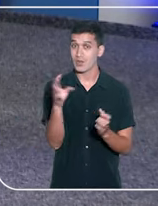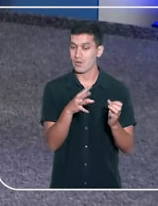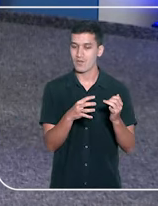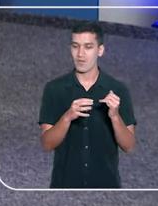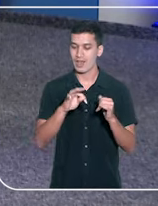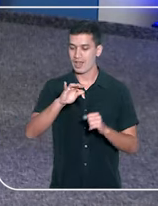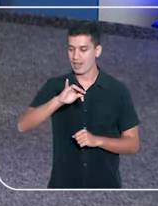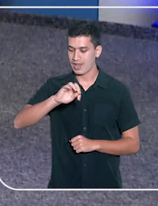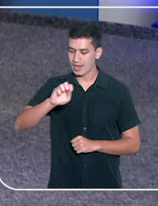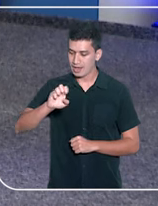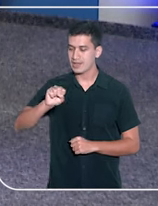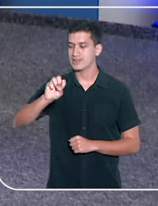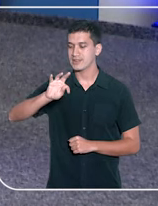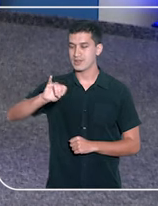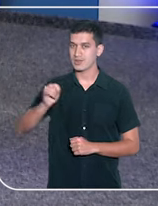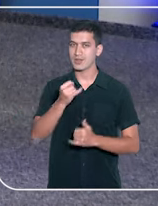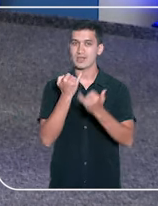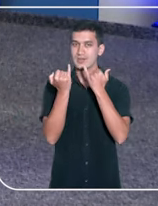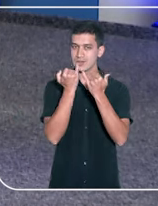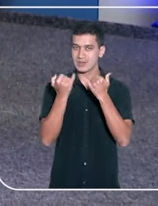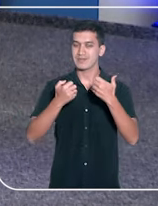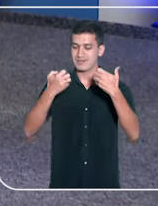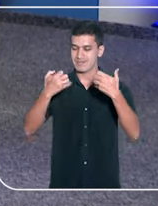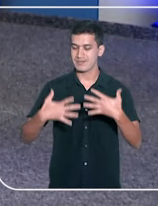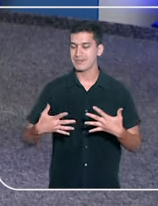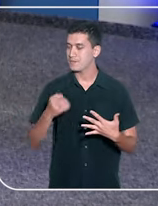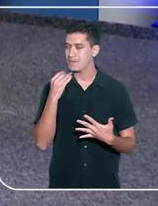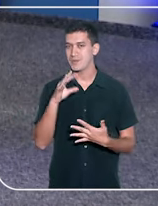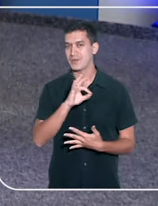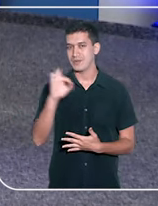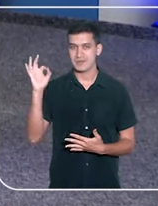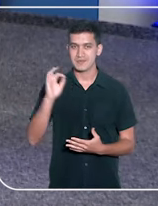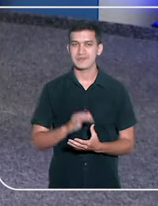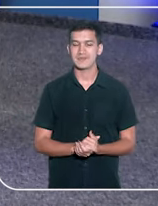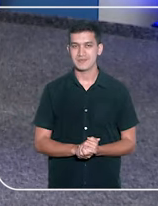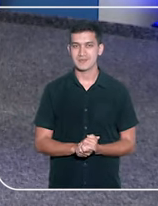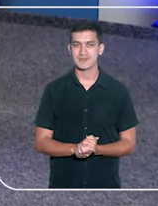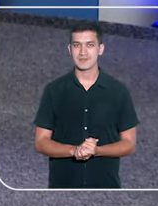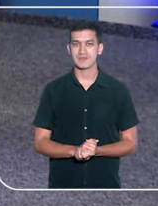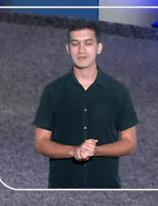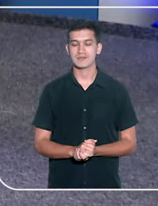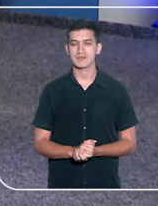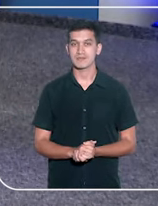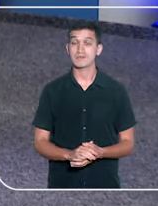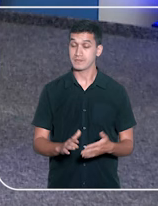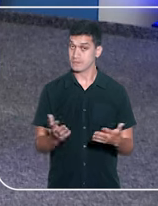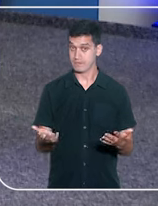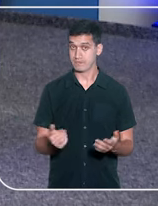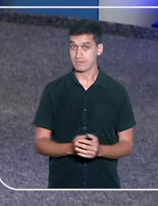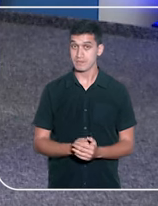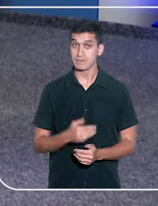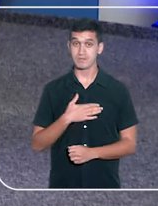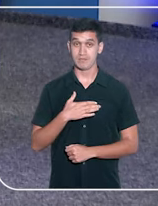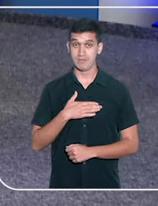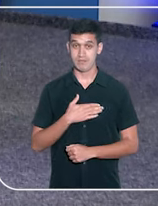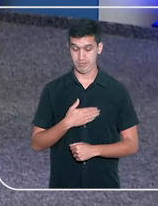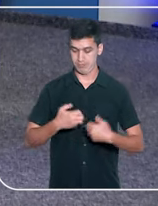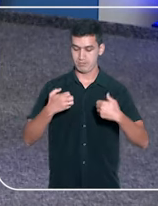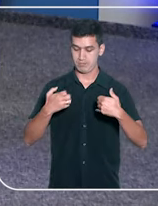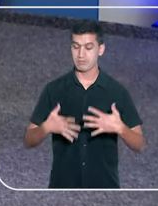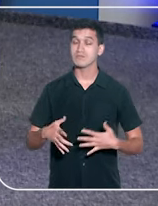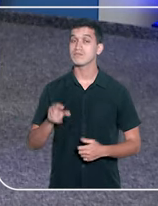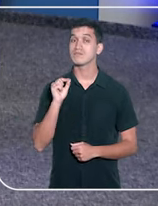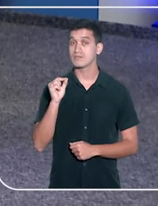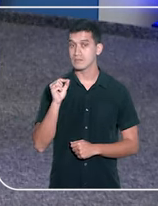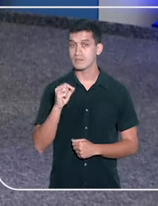do novo STJ notícias que está lindíssimo parabéns viu Obrigada e seja bem-vinda obrigada então a minha